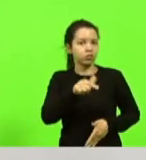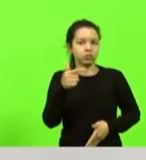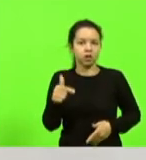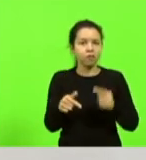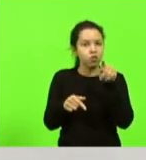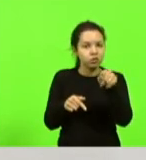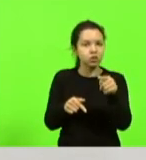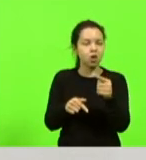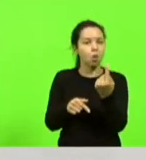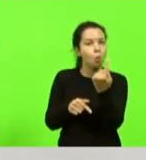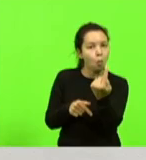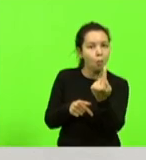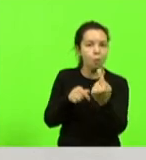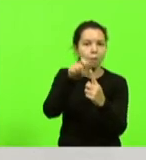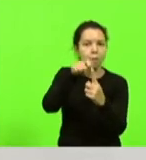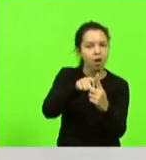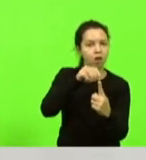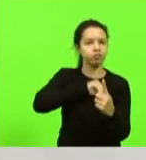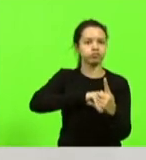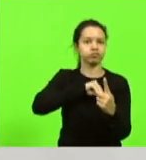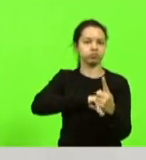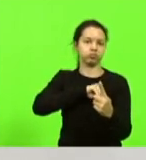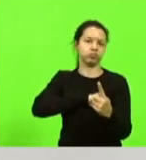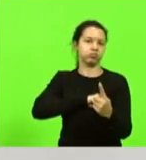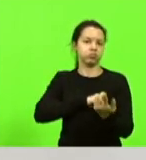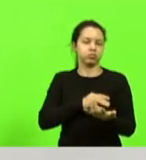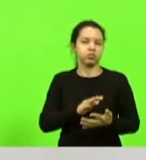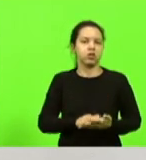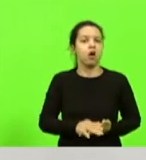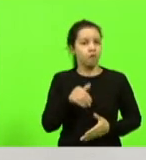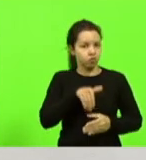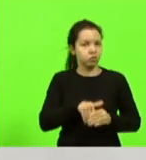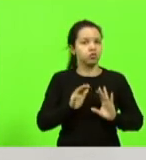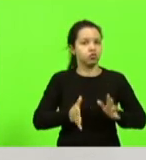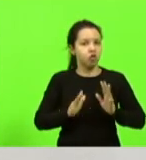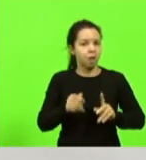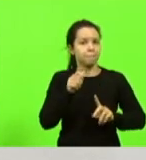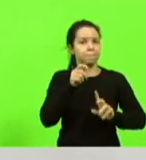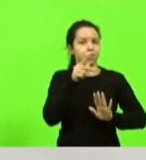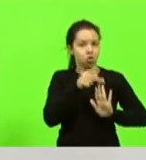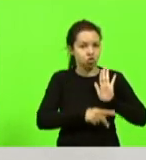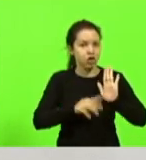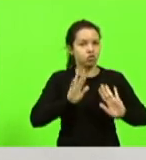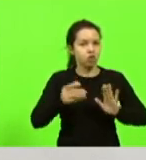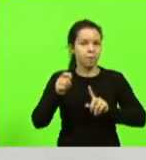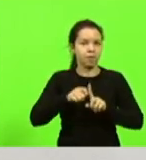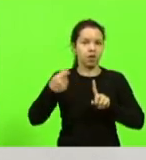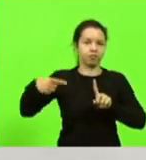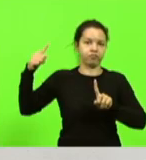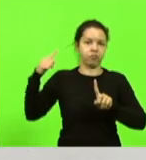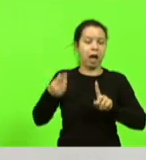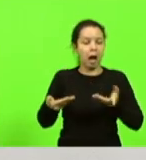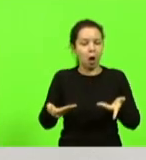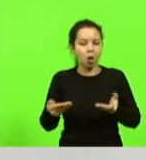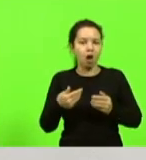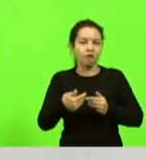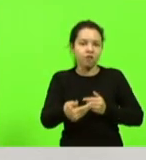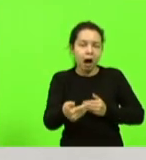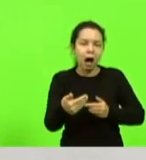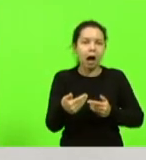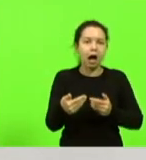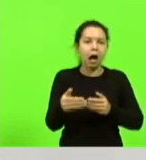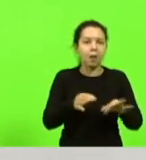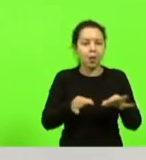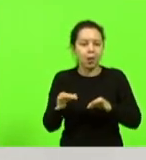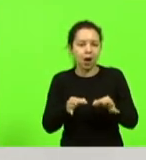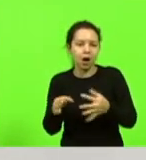O que a gente está votando sempre aqui é isso. Passou outro projeto aí mês passado aí, agora vai se criar uma consultoria, mais uma procuradoria,